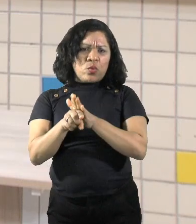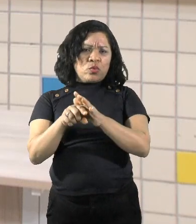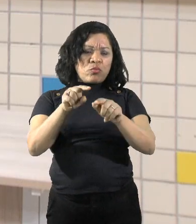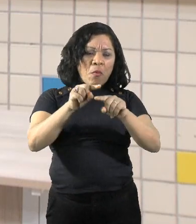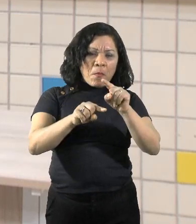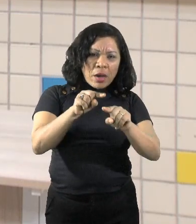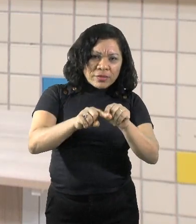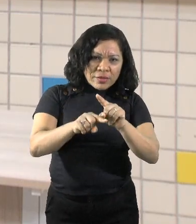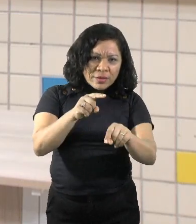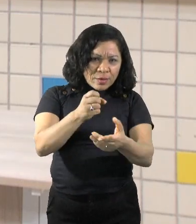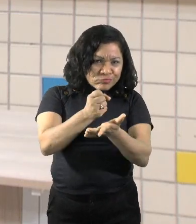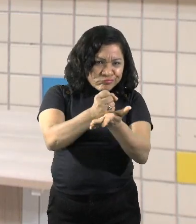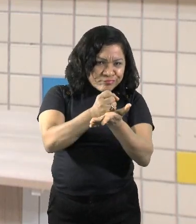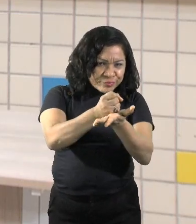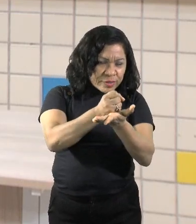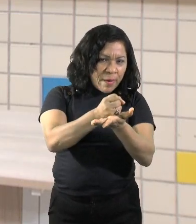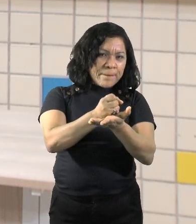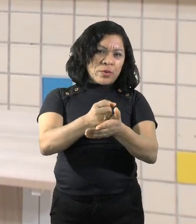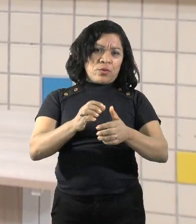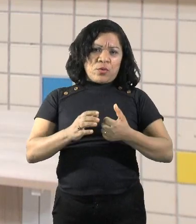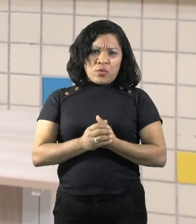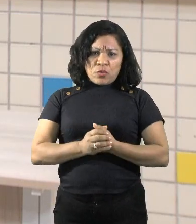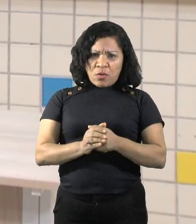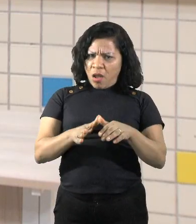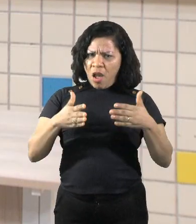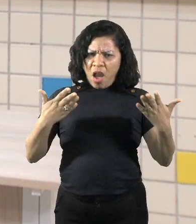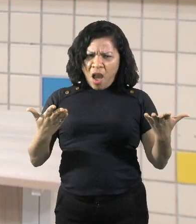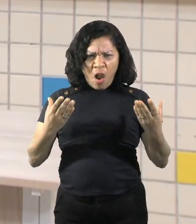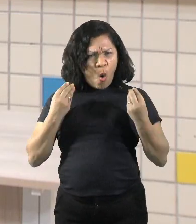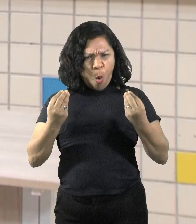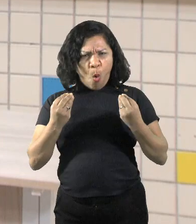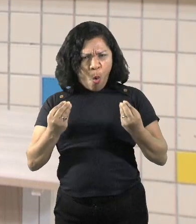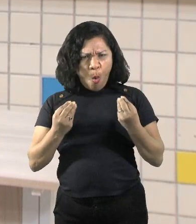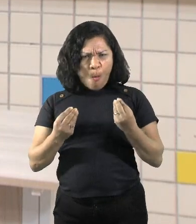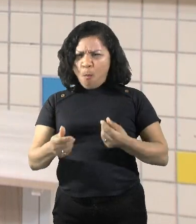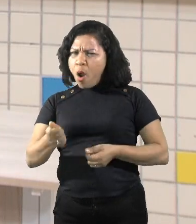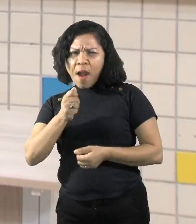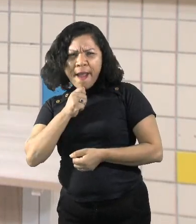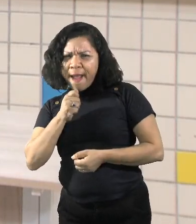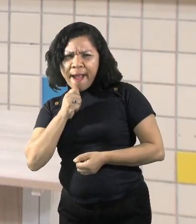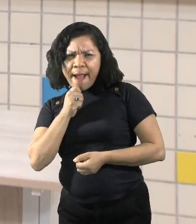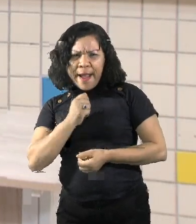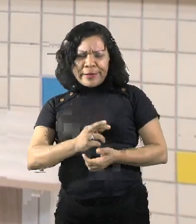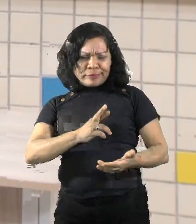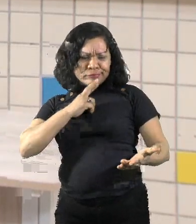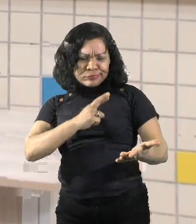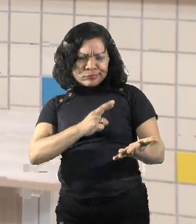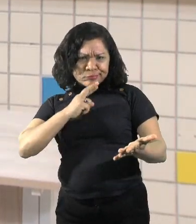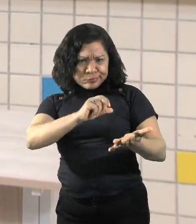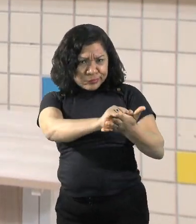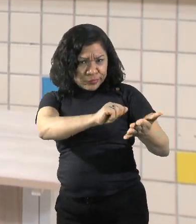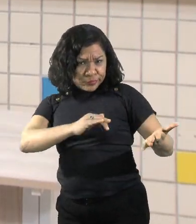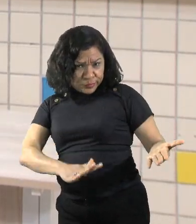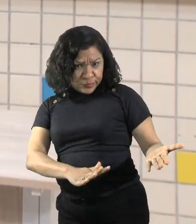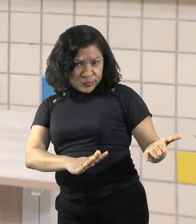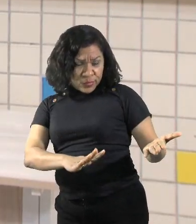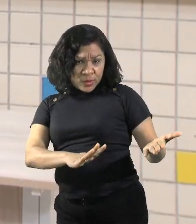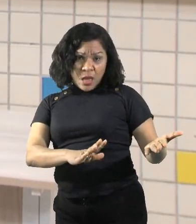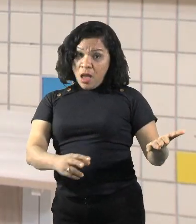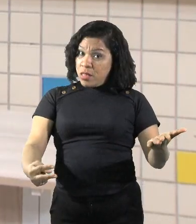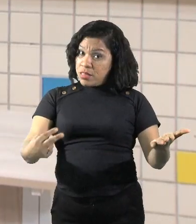O quê? Ainda não estão respondendo as atividades? Galera, não deixem as